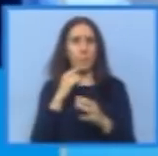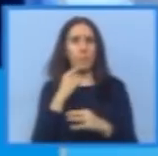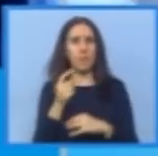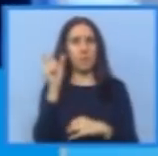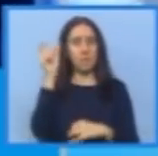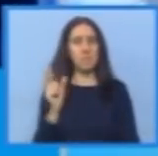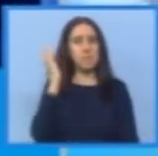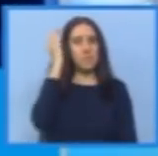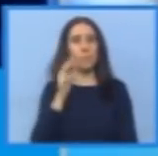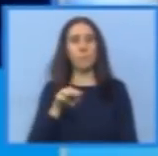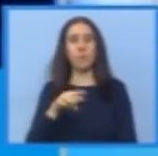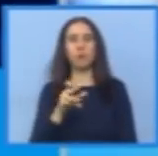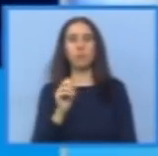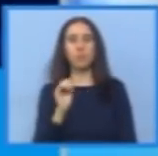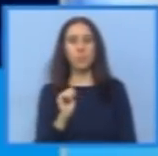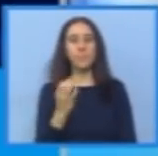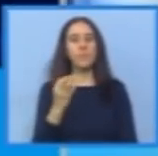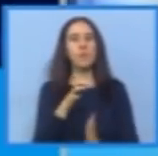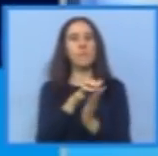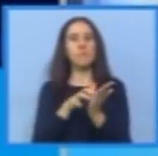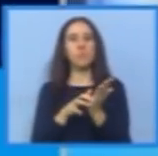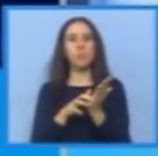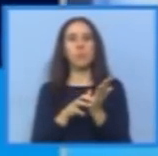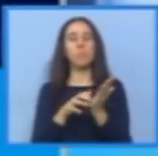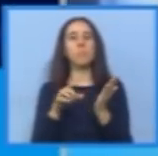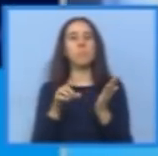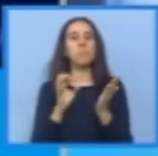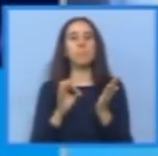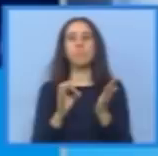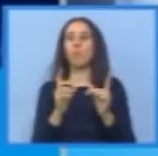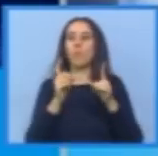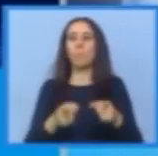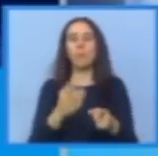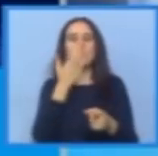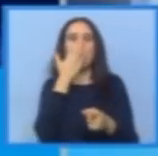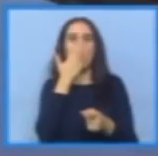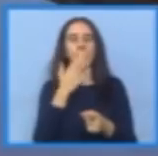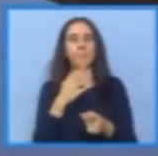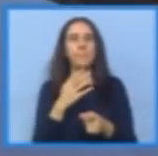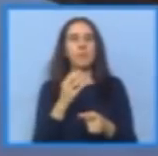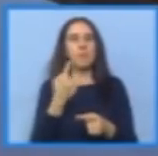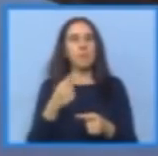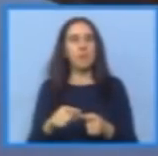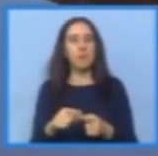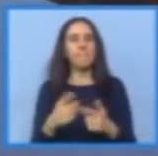E realmente é o Evangelho em que tudo começa quase por aí. Ou seja,